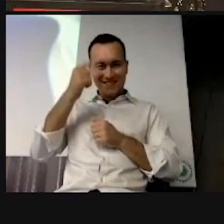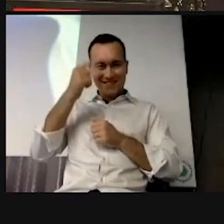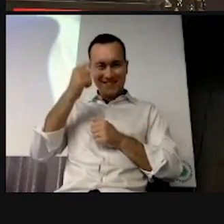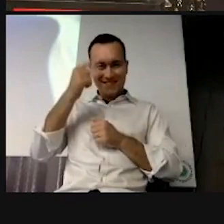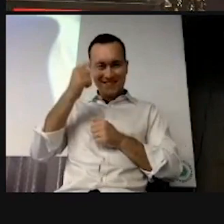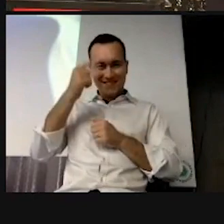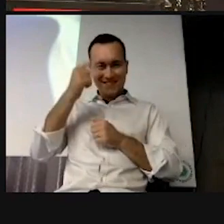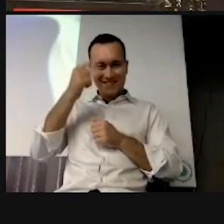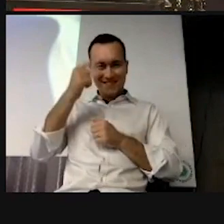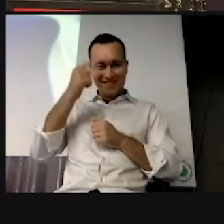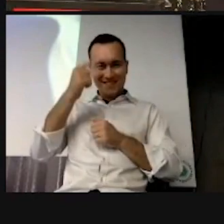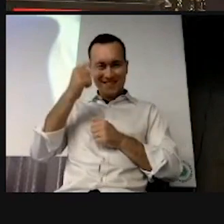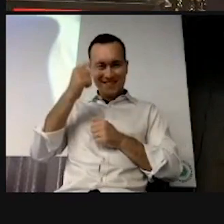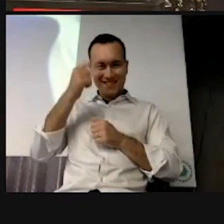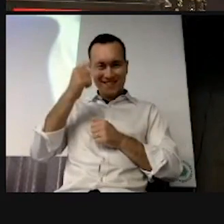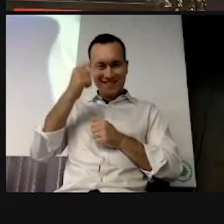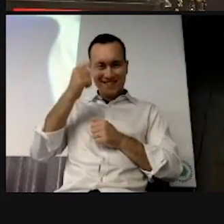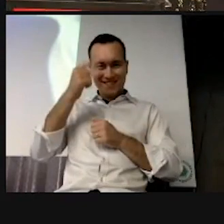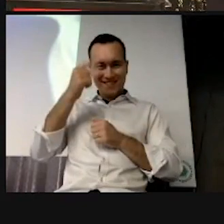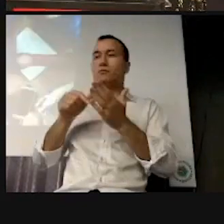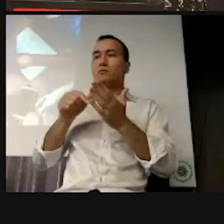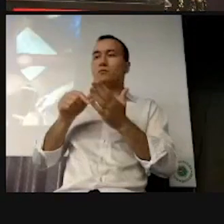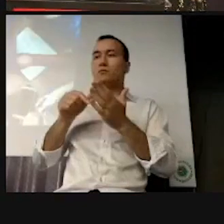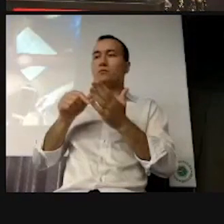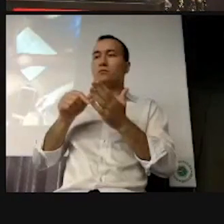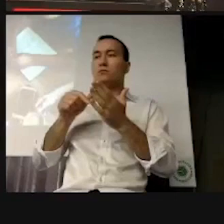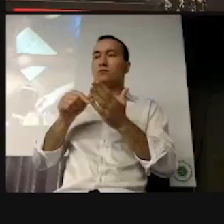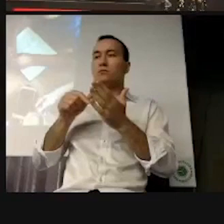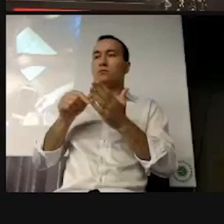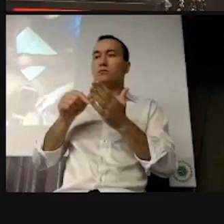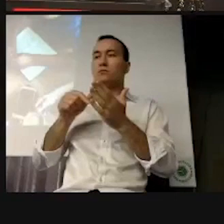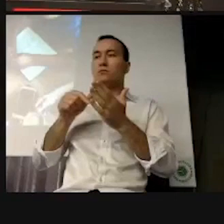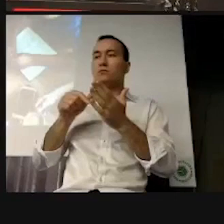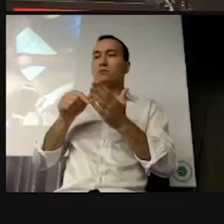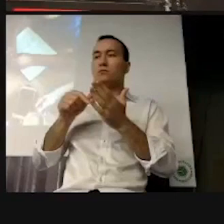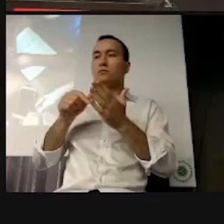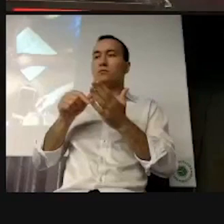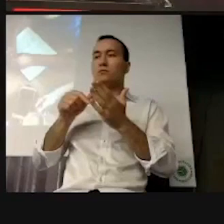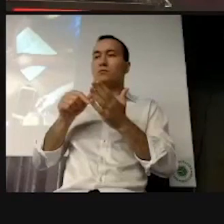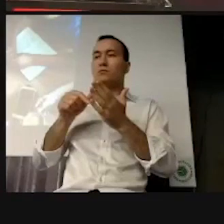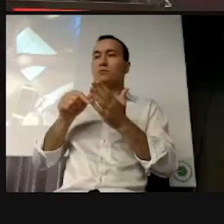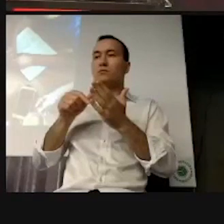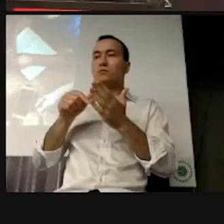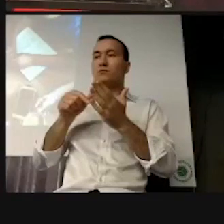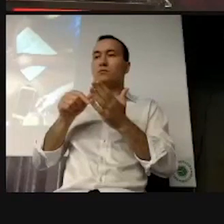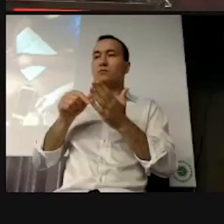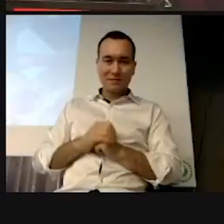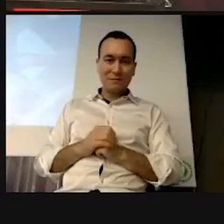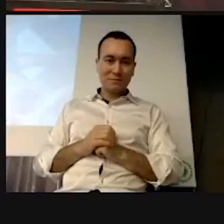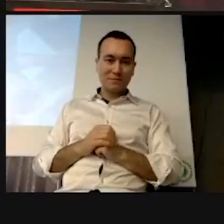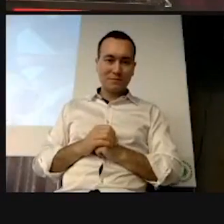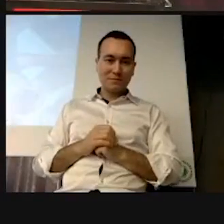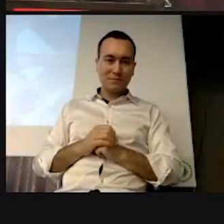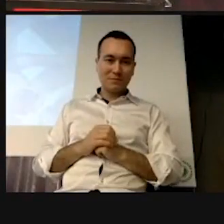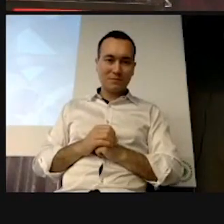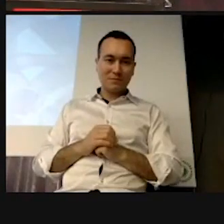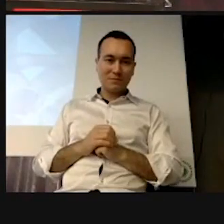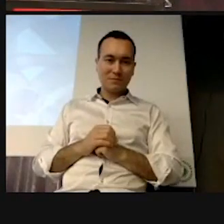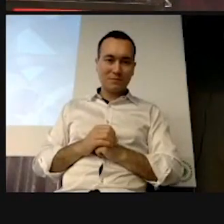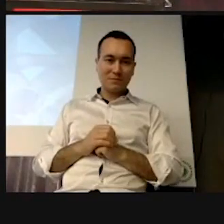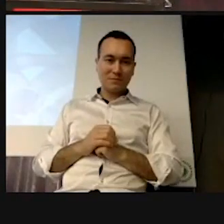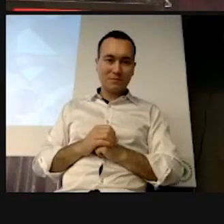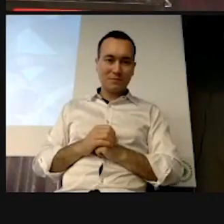Aprendizados. As estratégias nossas, né, de pessoas, são estratégias que vêm muito tradicionais lá da